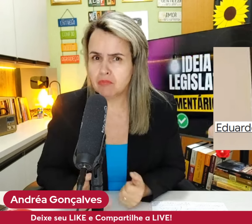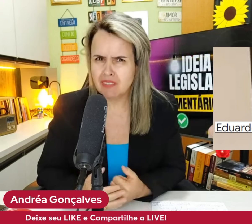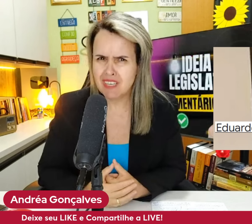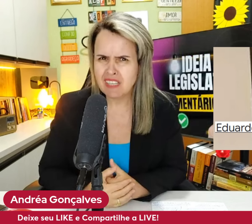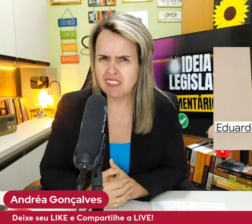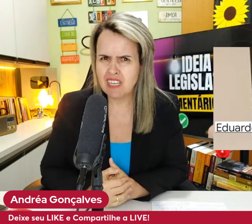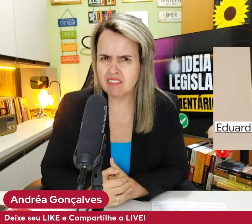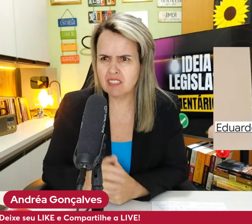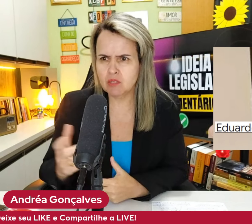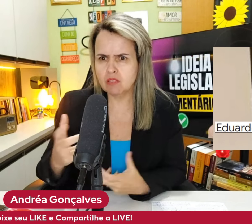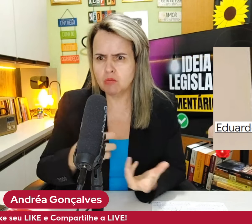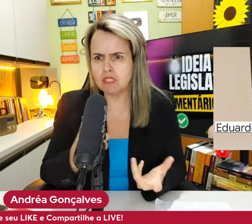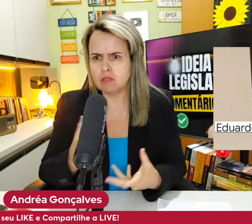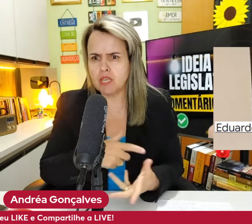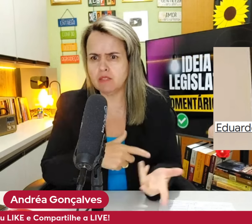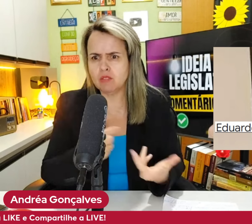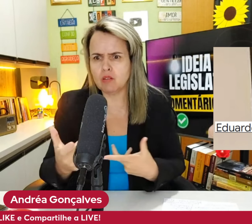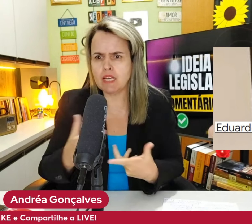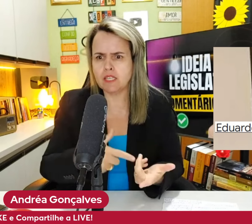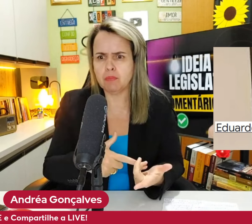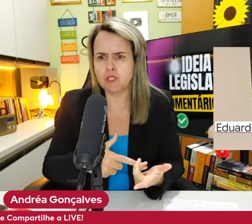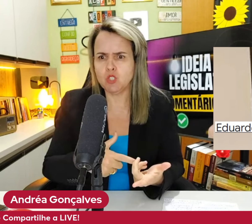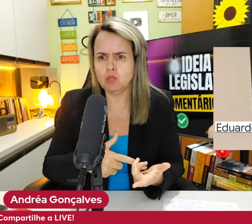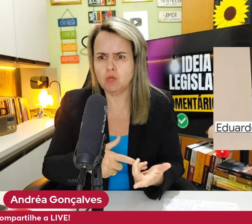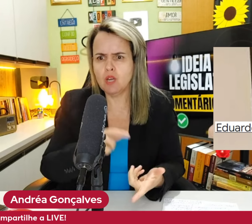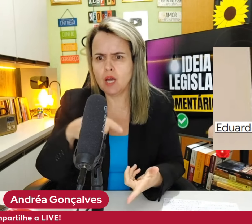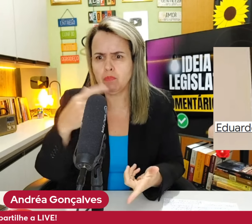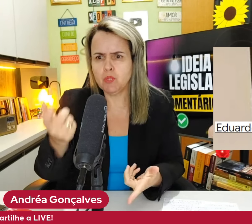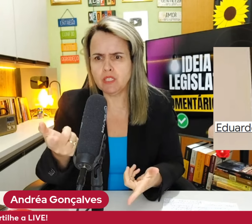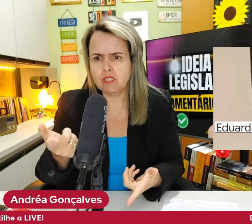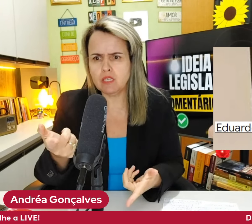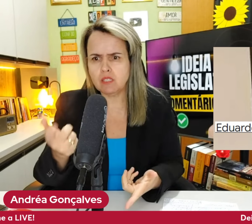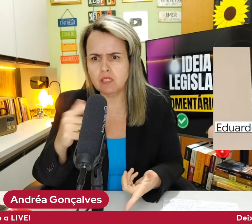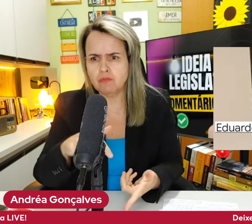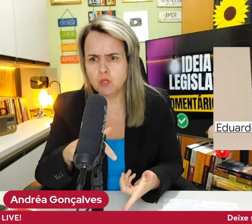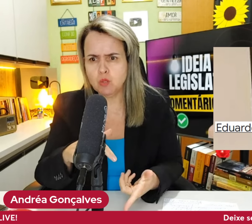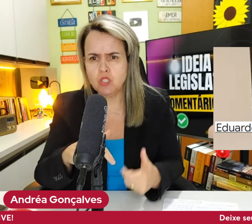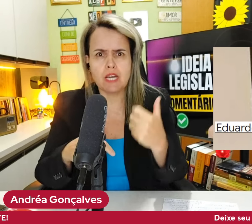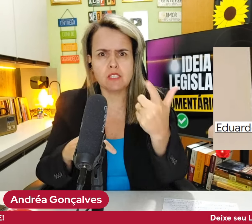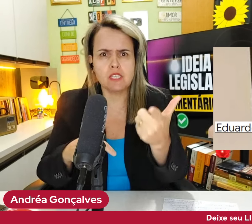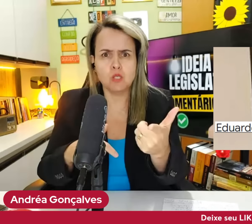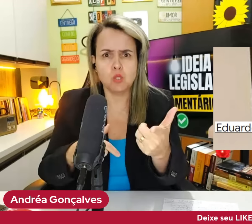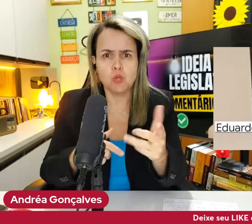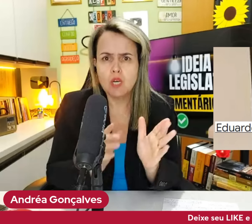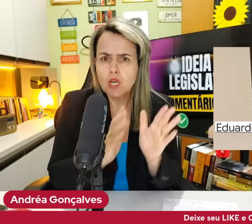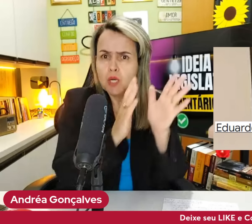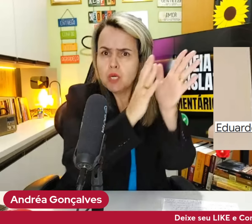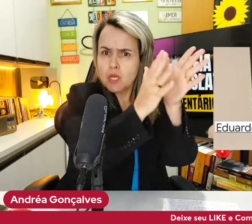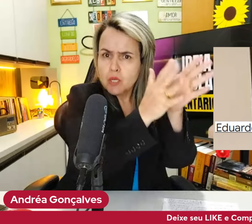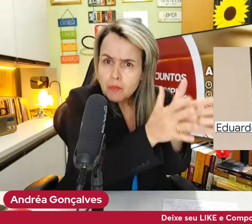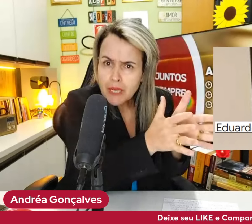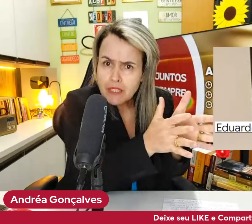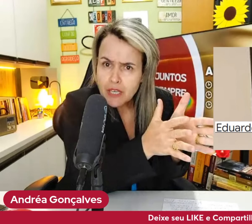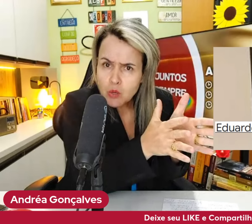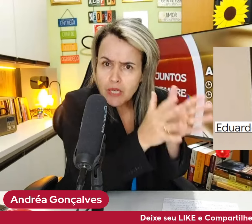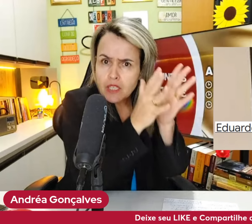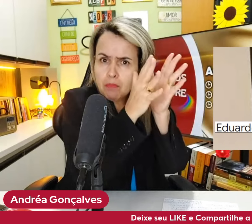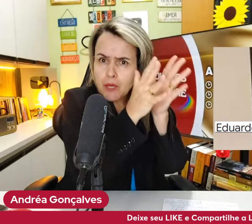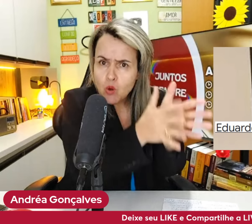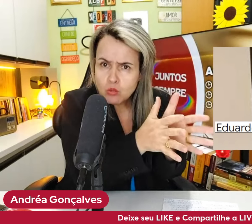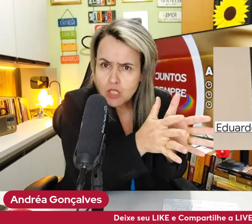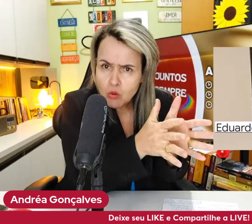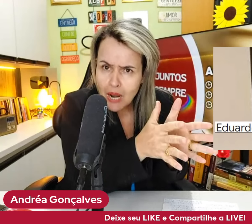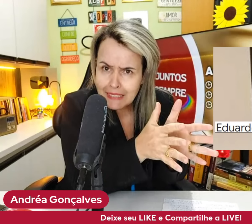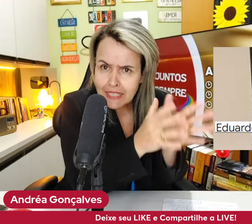foi engraçado né numa situação dessa o celular seri apreendido a Polícia Civil de Tarcísio prendeu